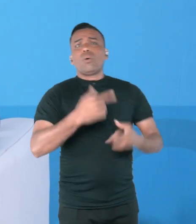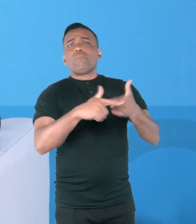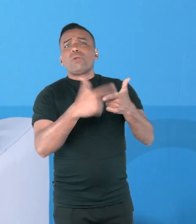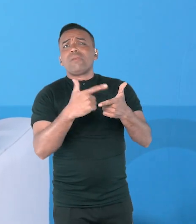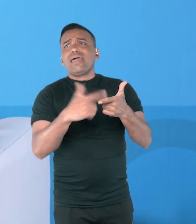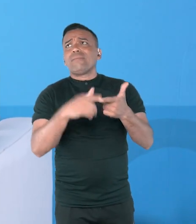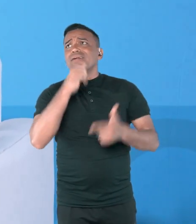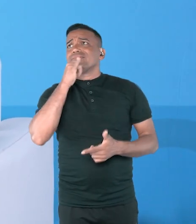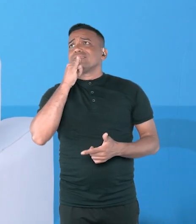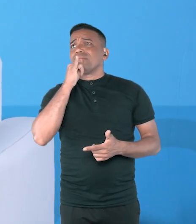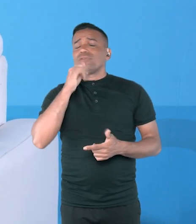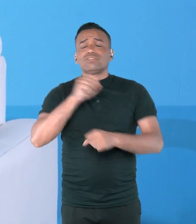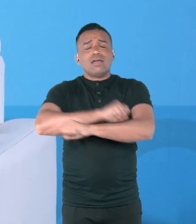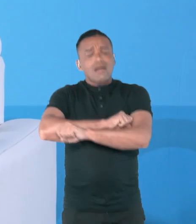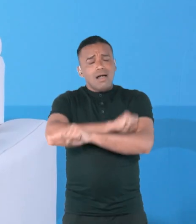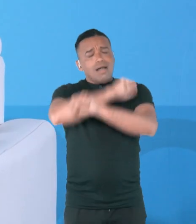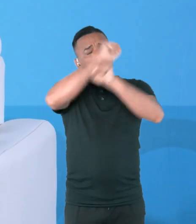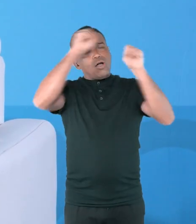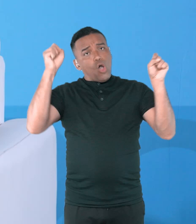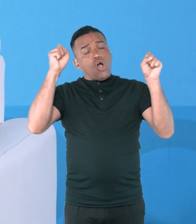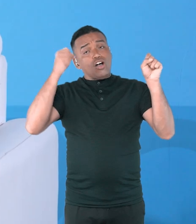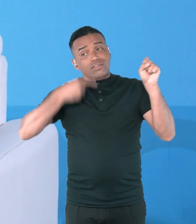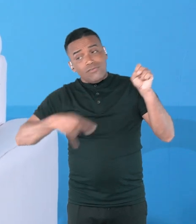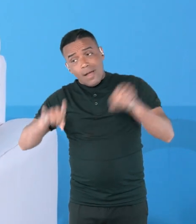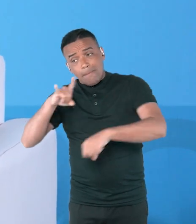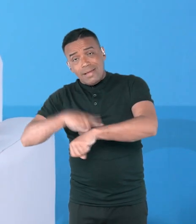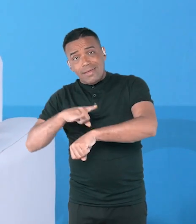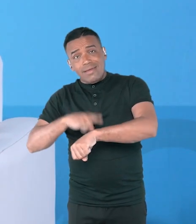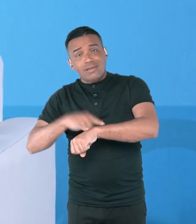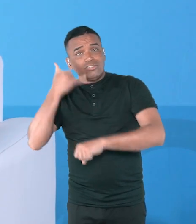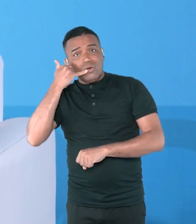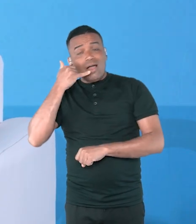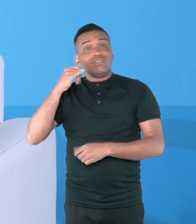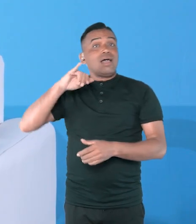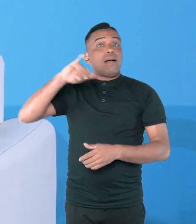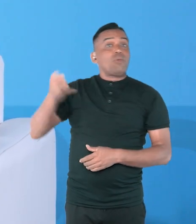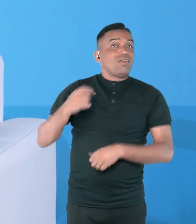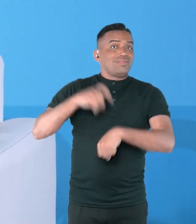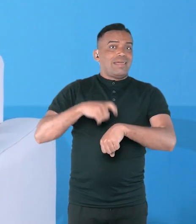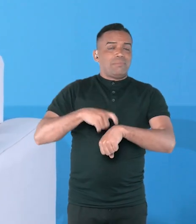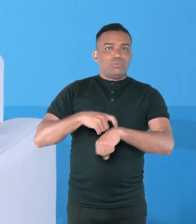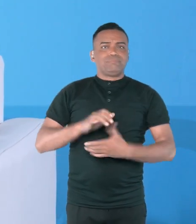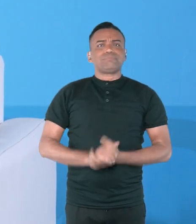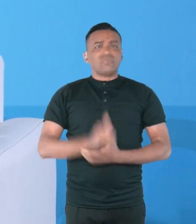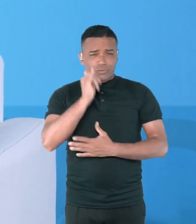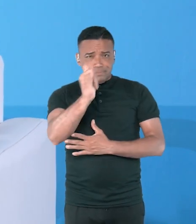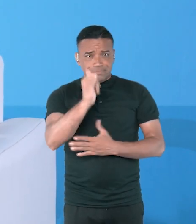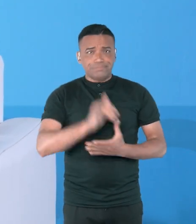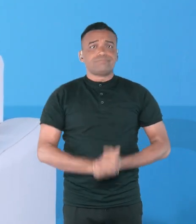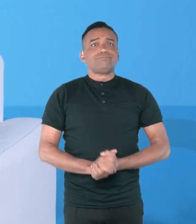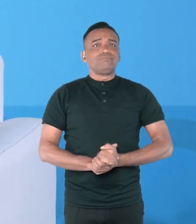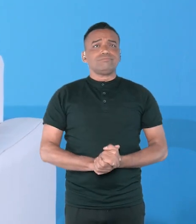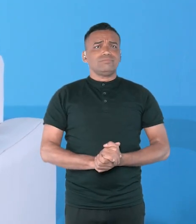assim, você não leva celular... Quando você acorda, já vai e leva o celular para o banheiro, ou você aproveita aquele tempinho no banheiro. E eu vou te falar